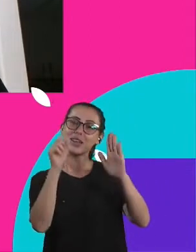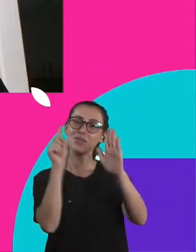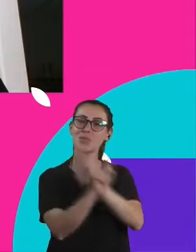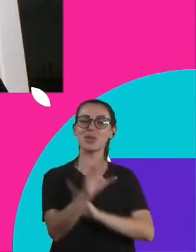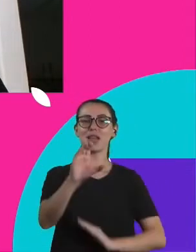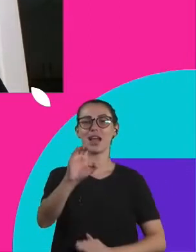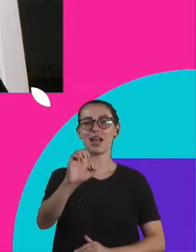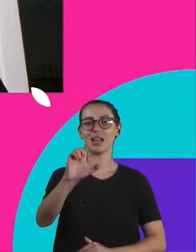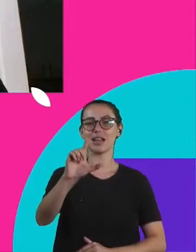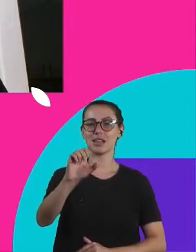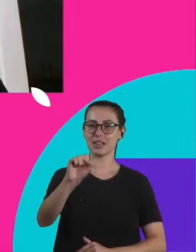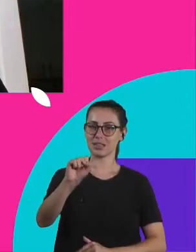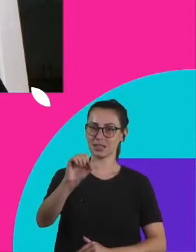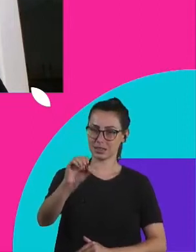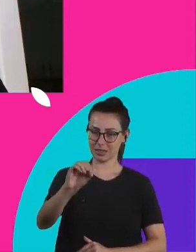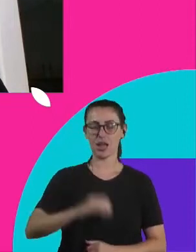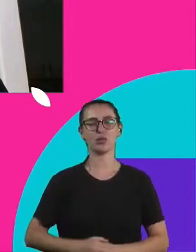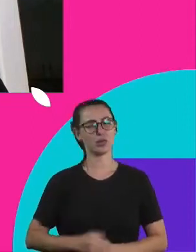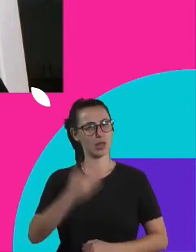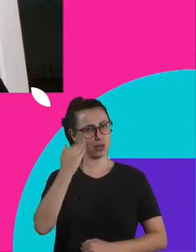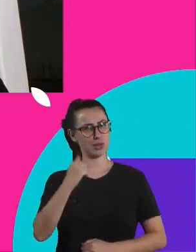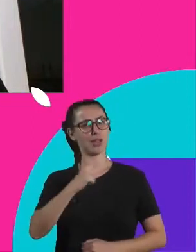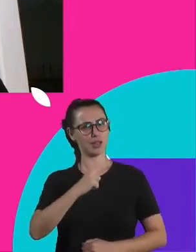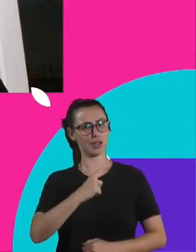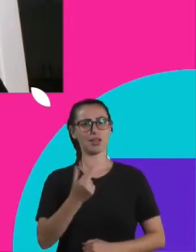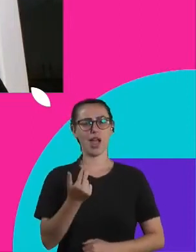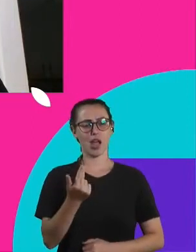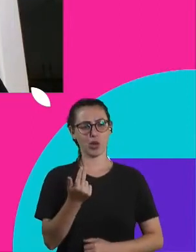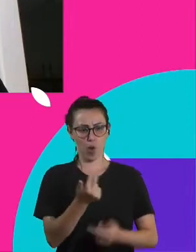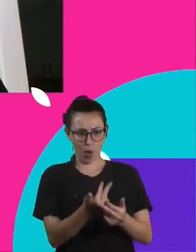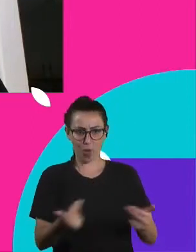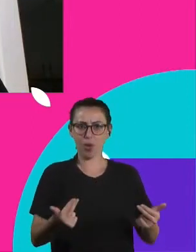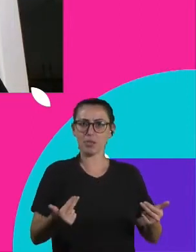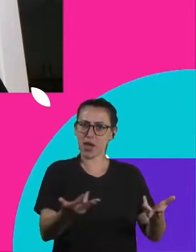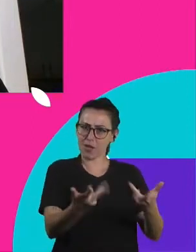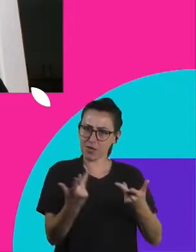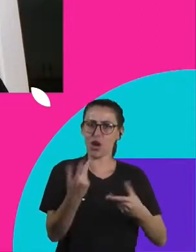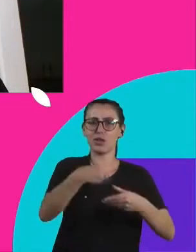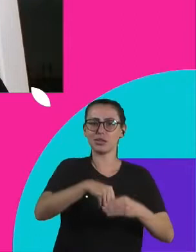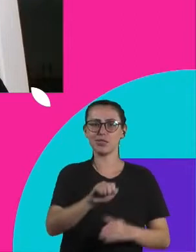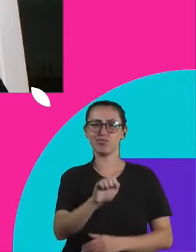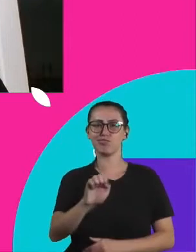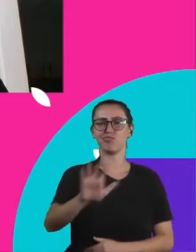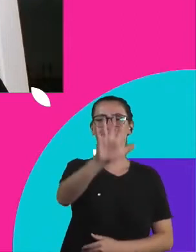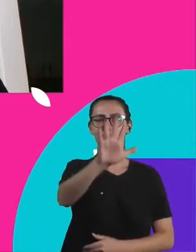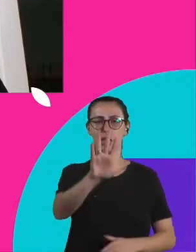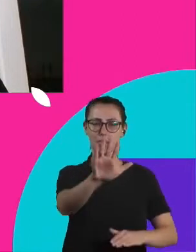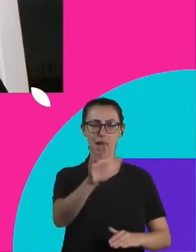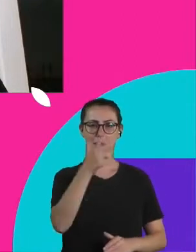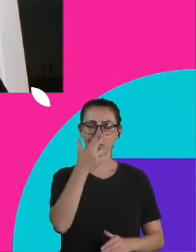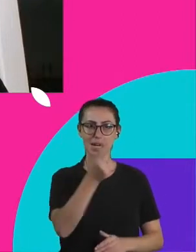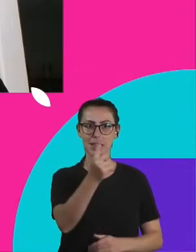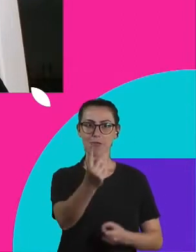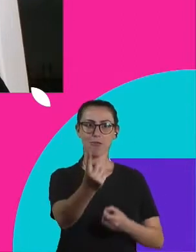sabendo que existe uma grande riqueza que circula nas favelas e nos territórios periféricos, mas nem sempre essa riqueza volta para a